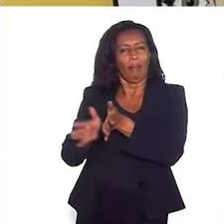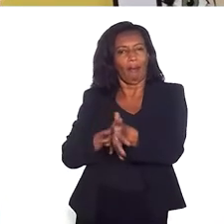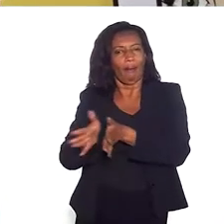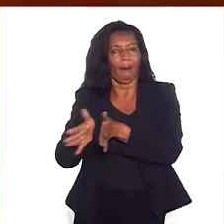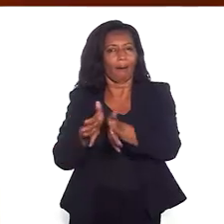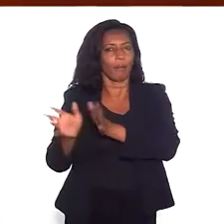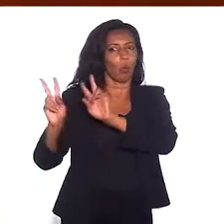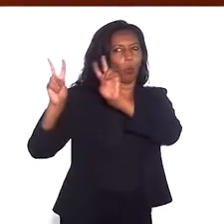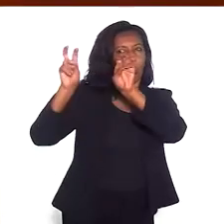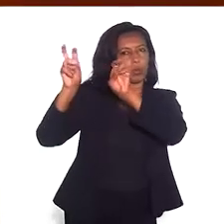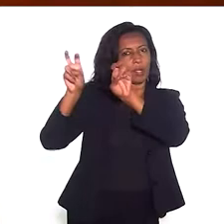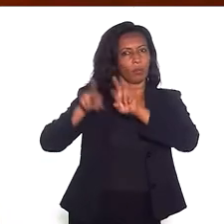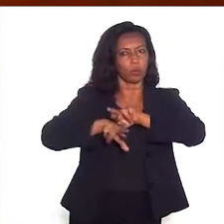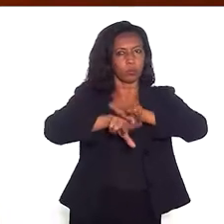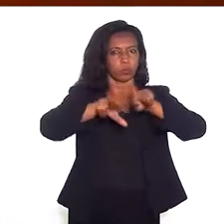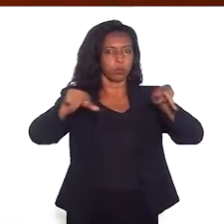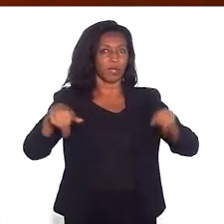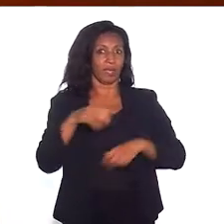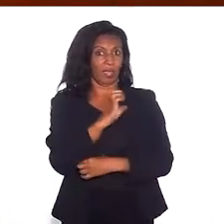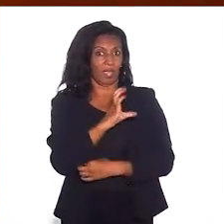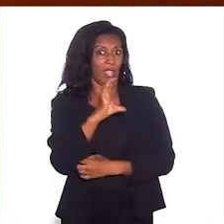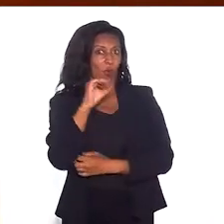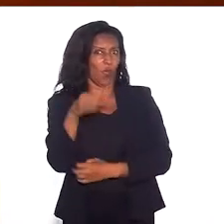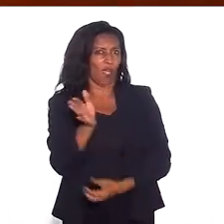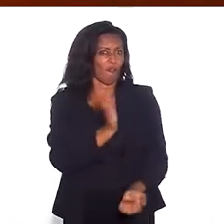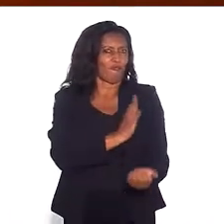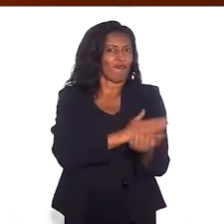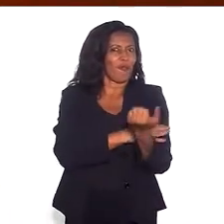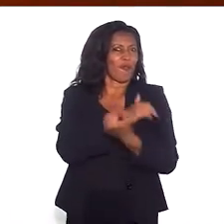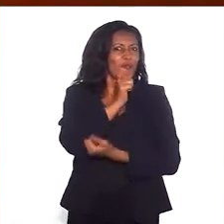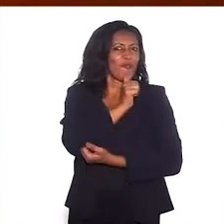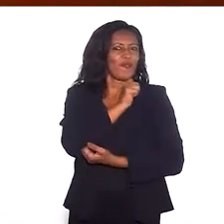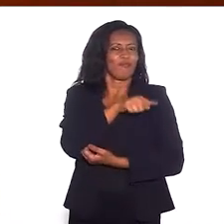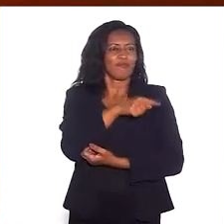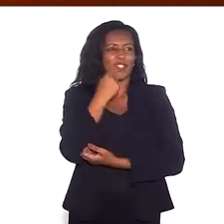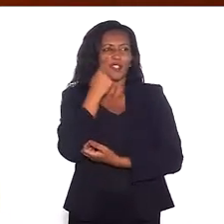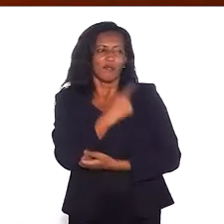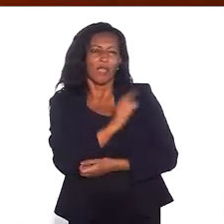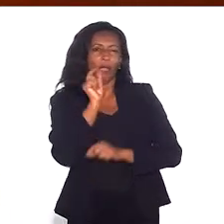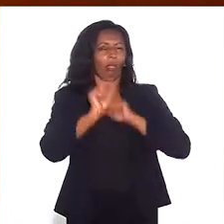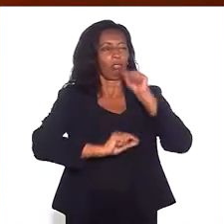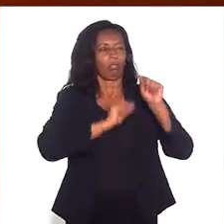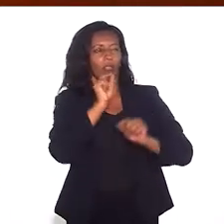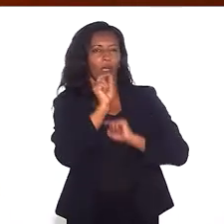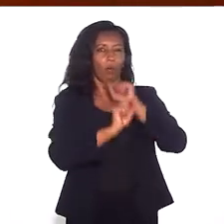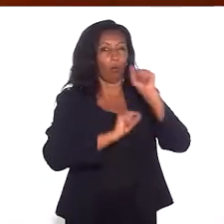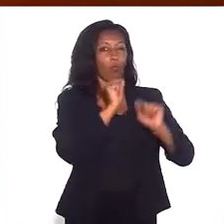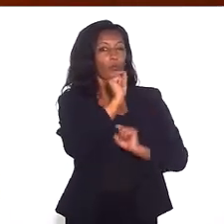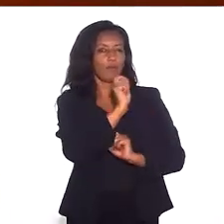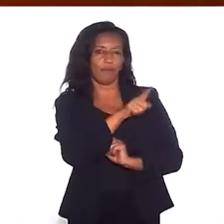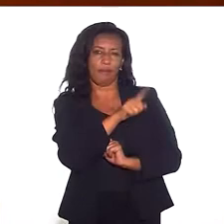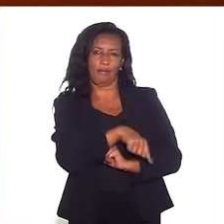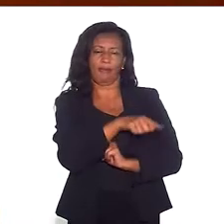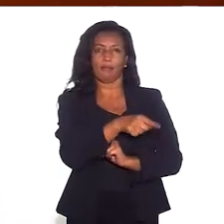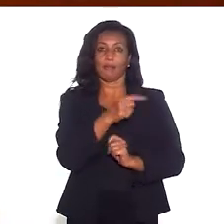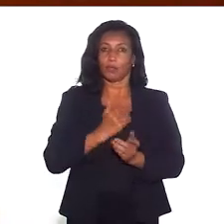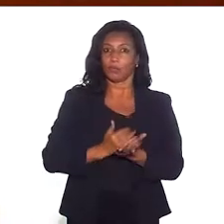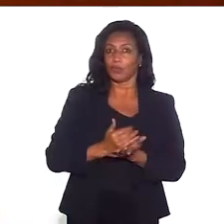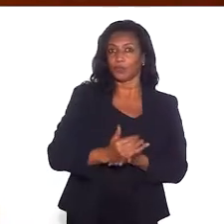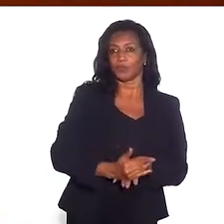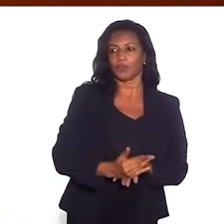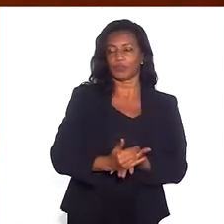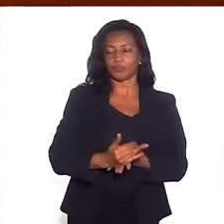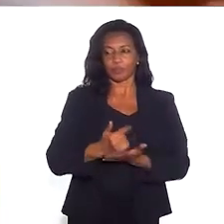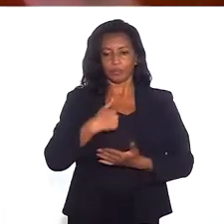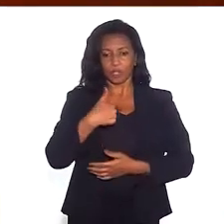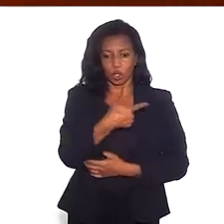diferentes temáticas, que é o ecofeminismo. E aí com o tempo eu fui entendendo que são ecofeminismos no plural. E desde então,